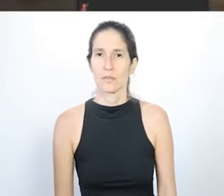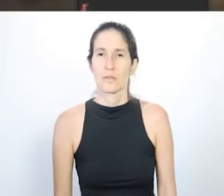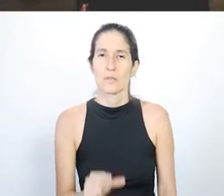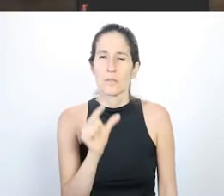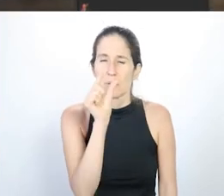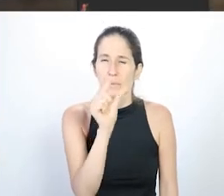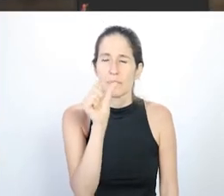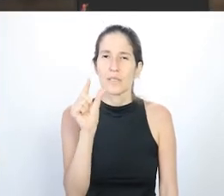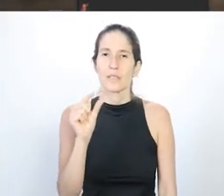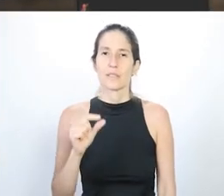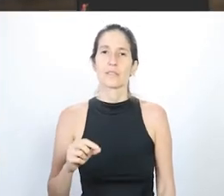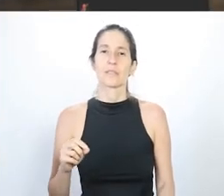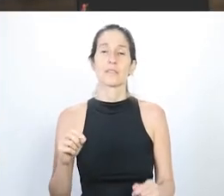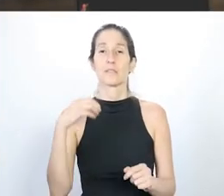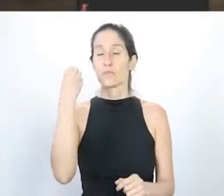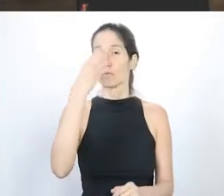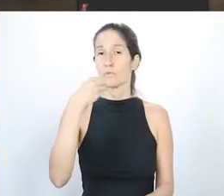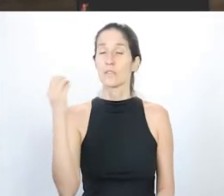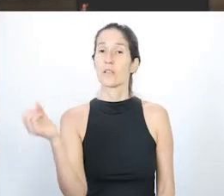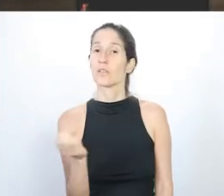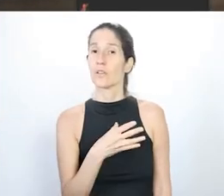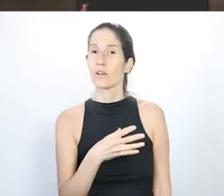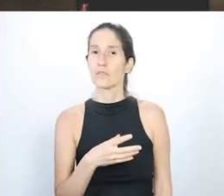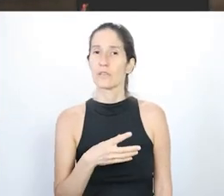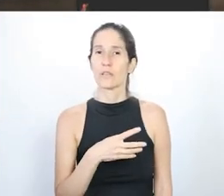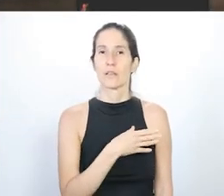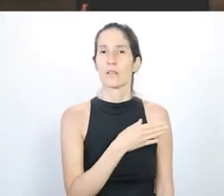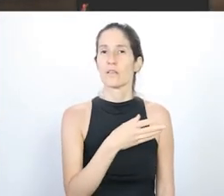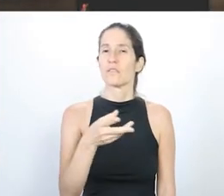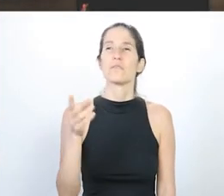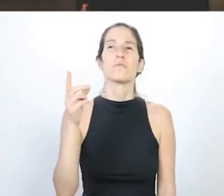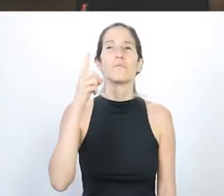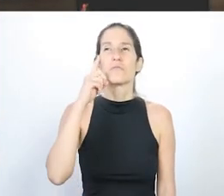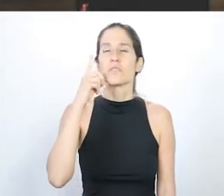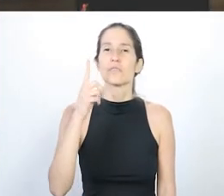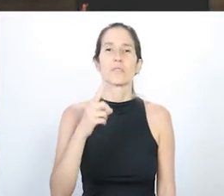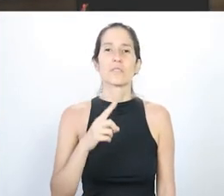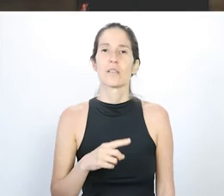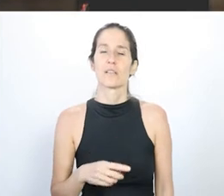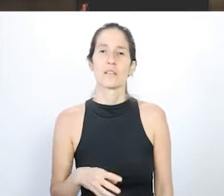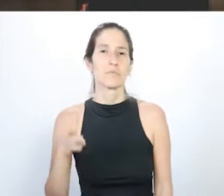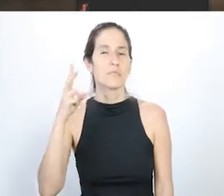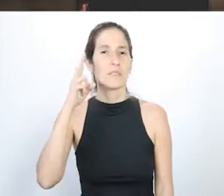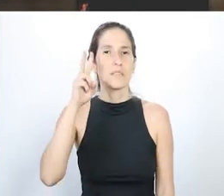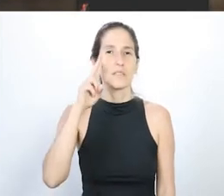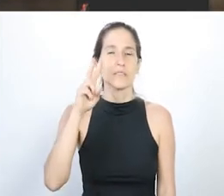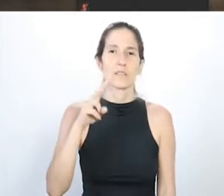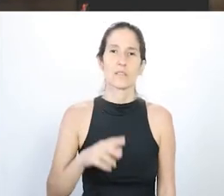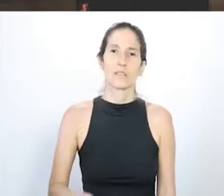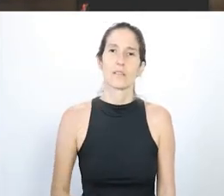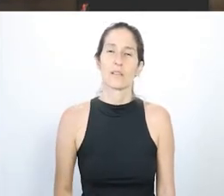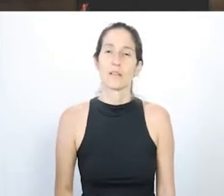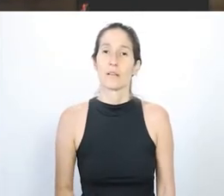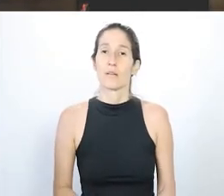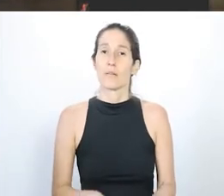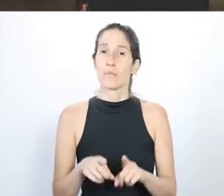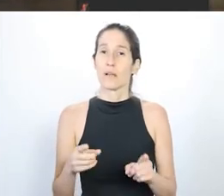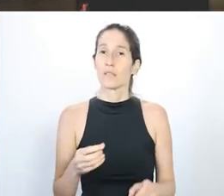que eu juntei, e você não viu ainda, nem sabe da história, mas entra muito bem nos cantos